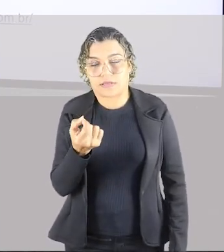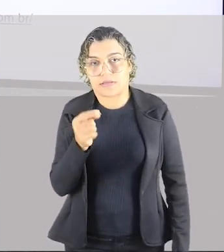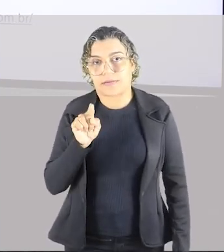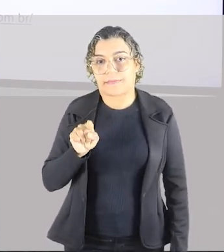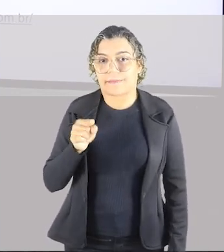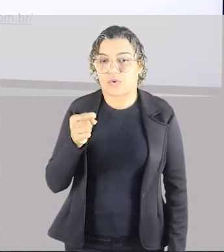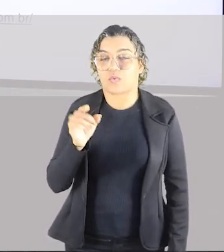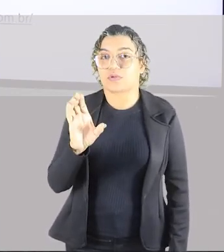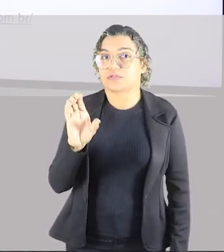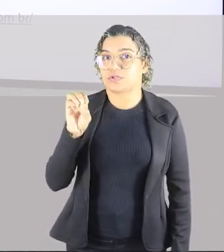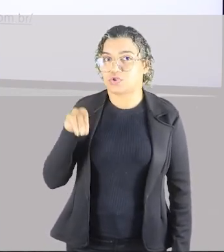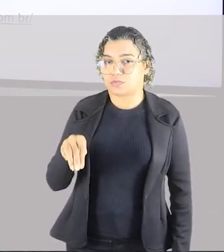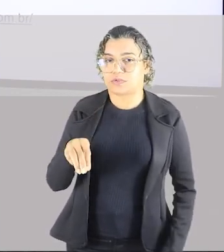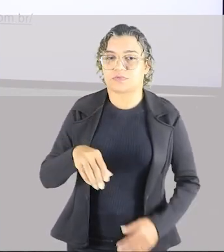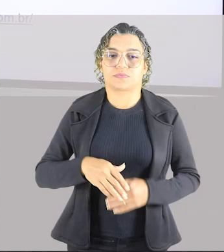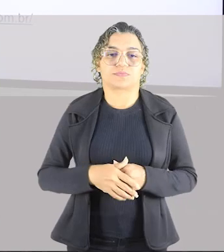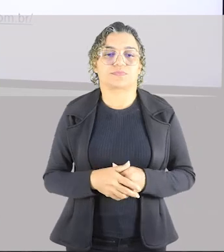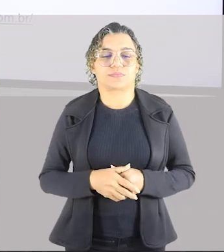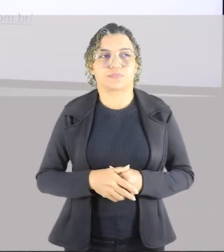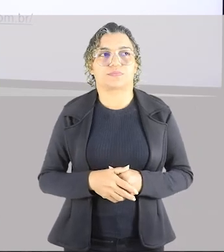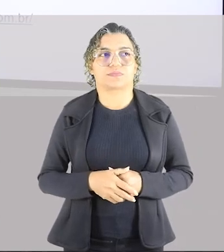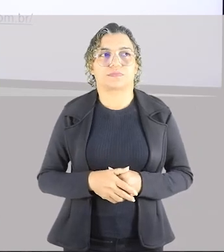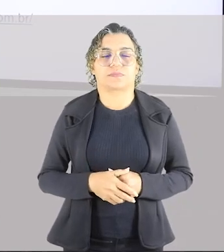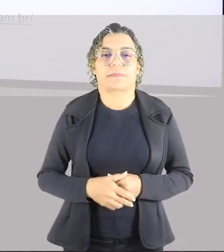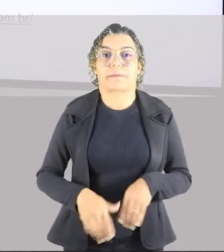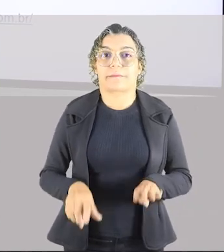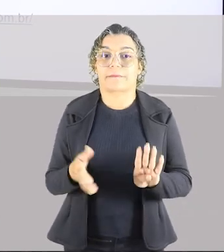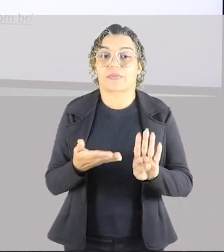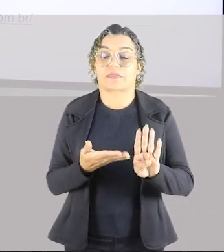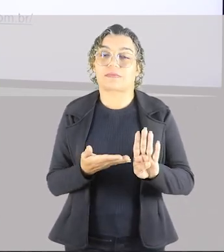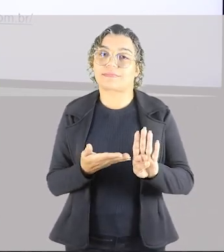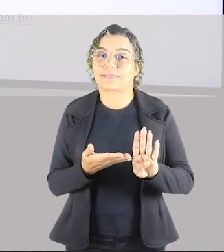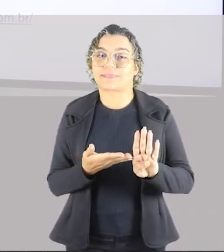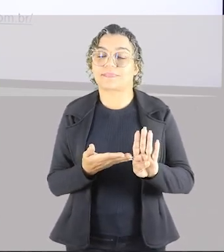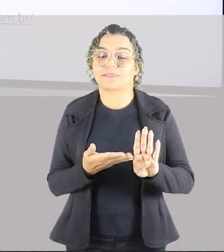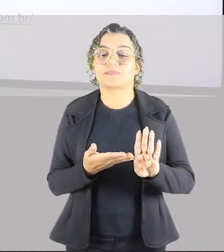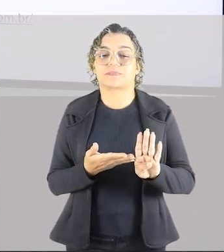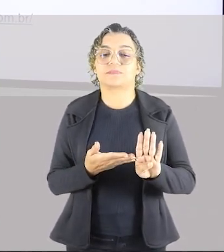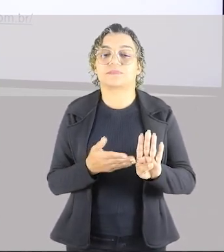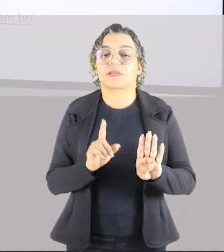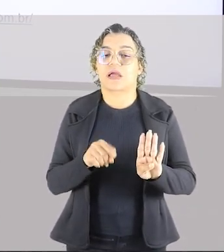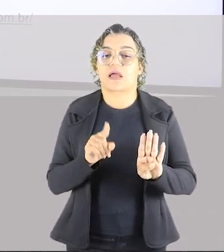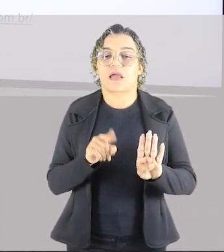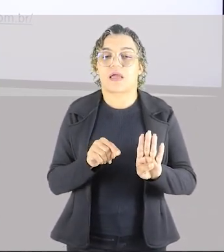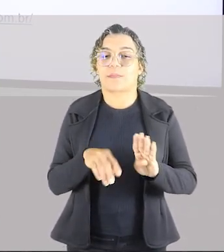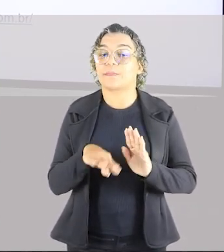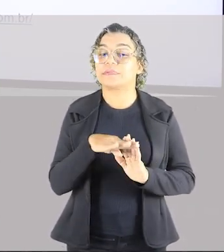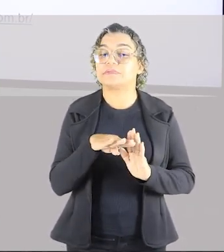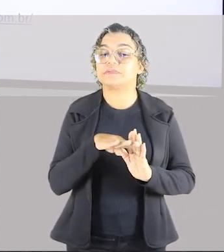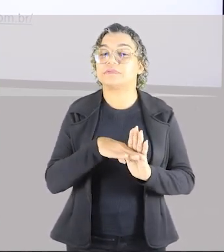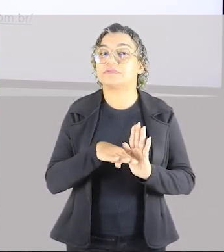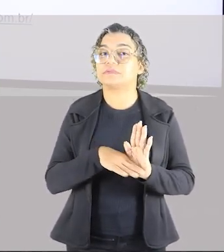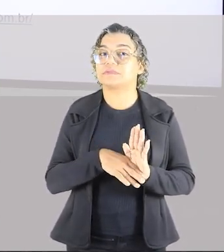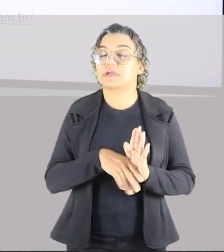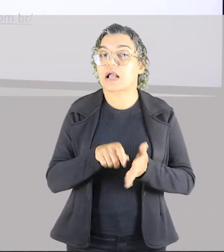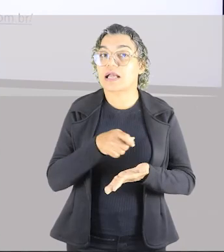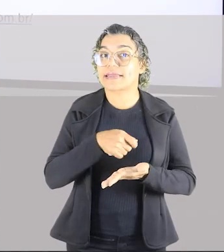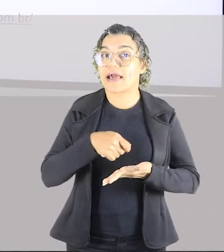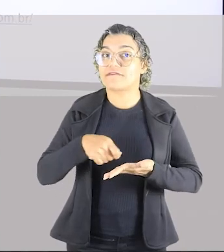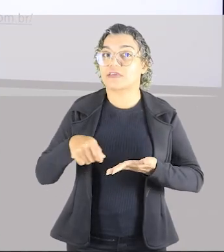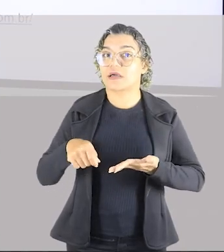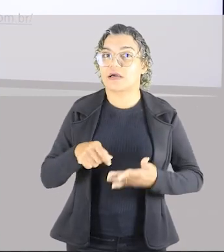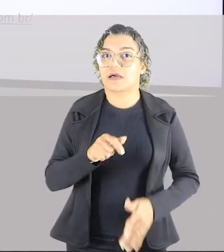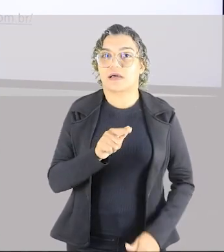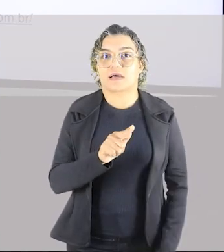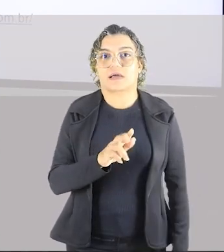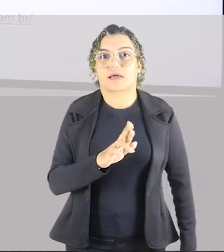a casa métrica. E a letra B é uma escala